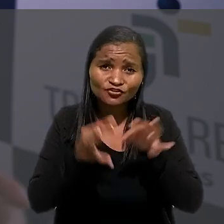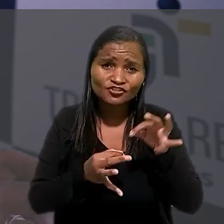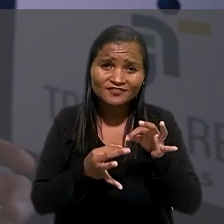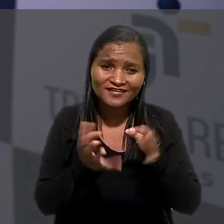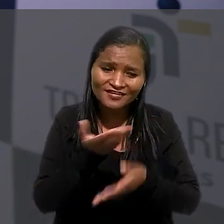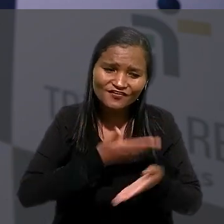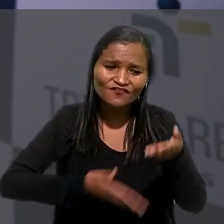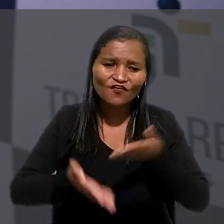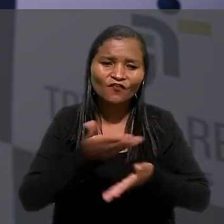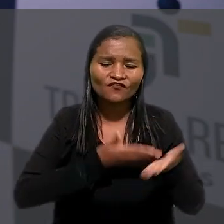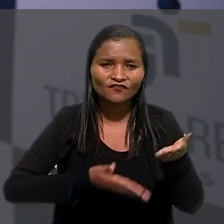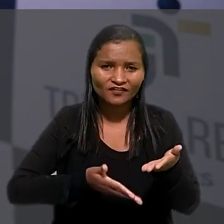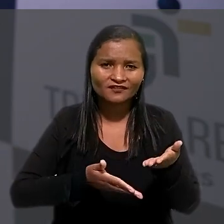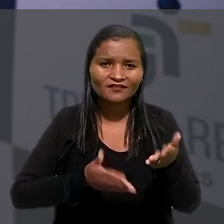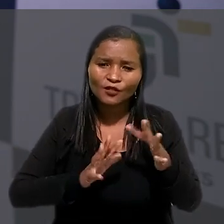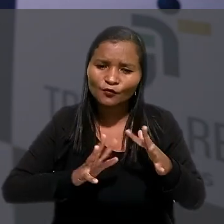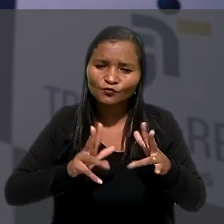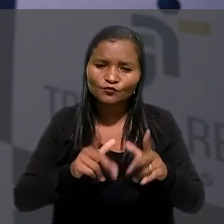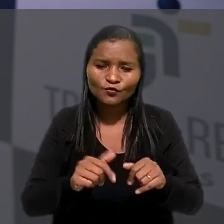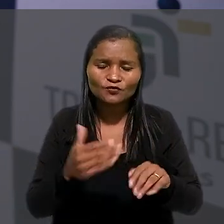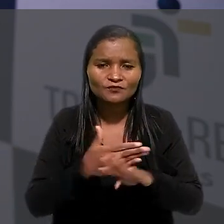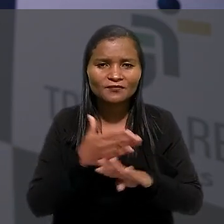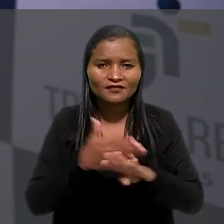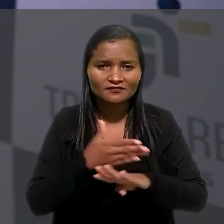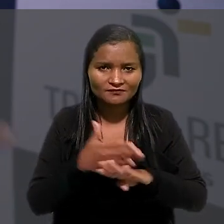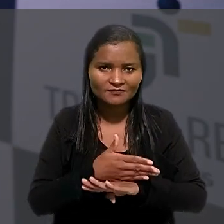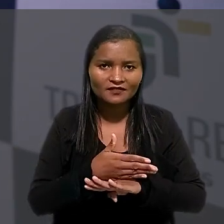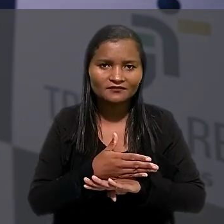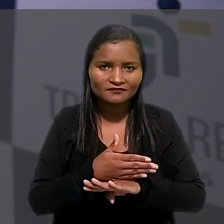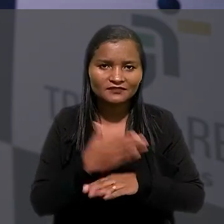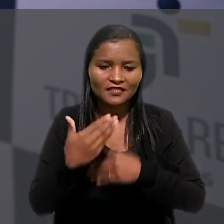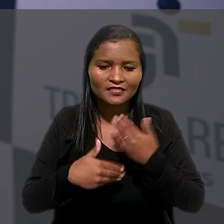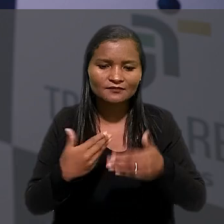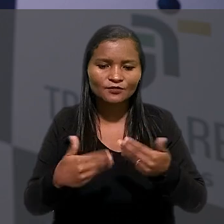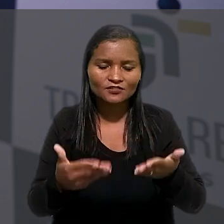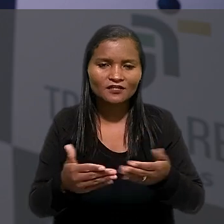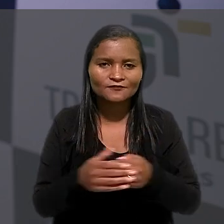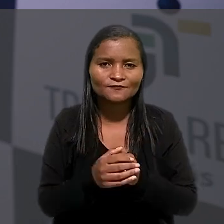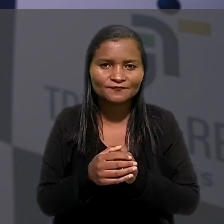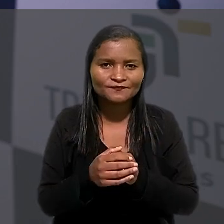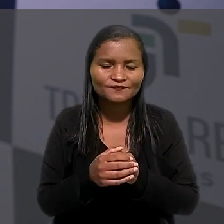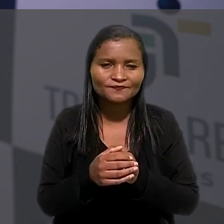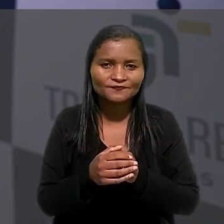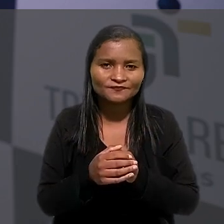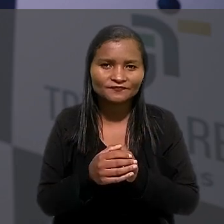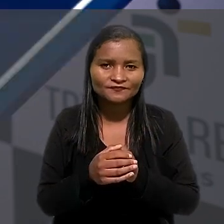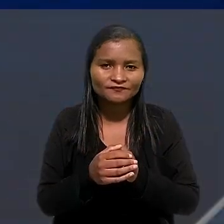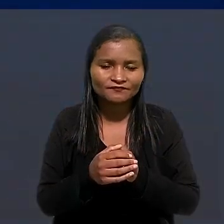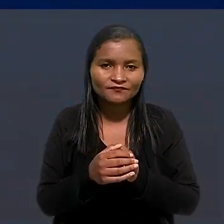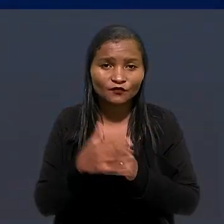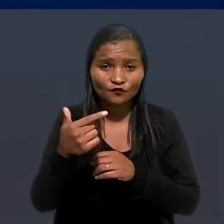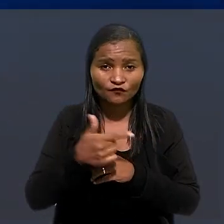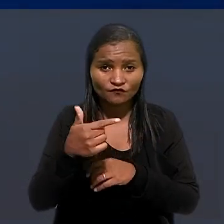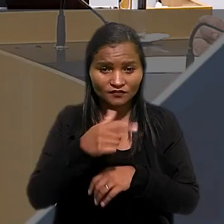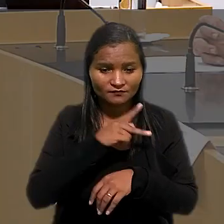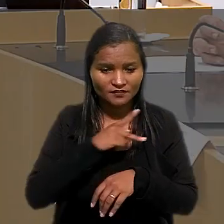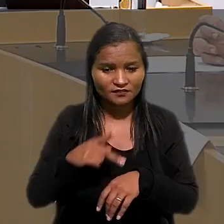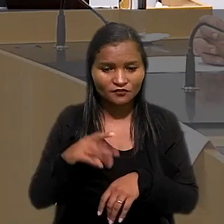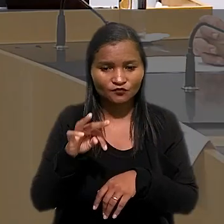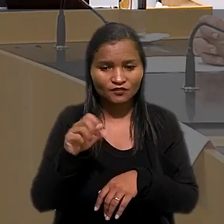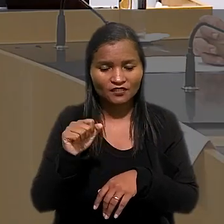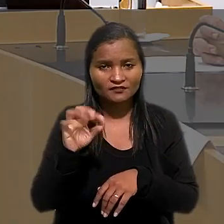judiciário envolvida com todas as partes, todos os participantes desse processo.